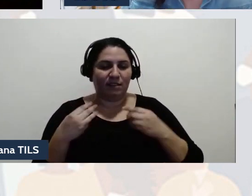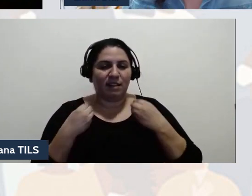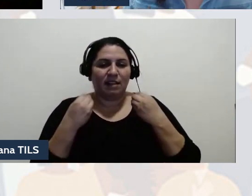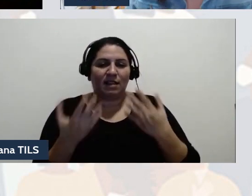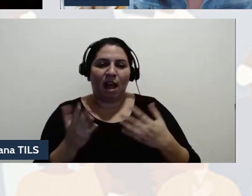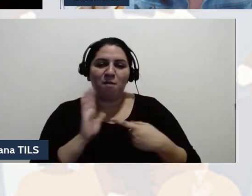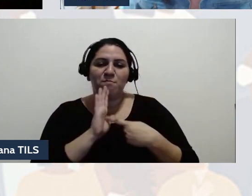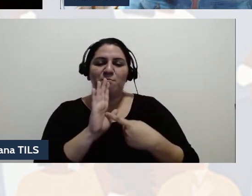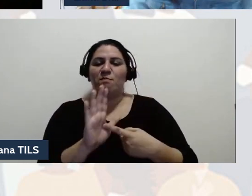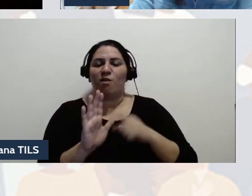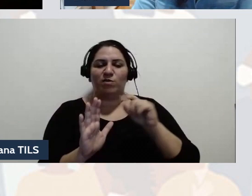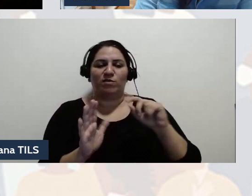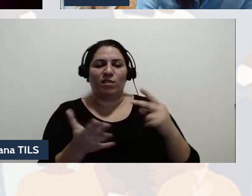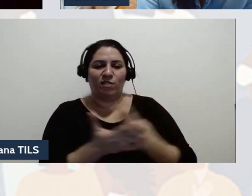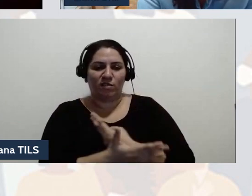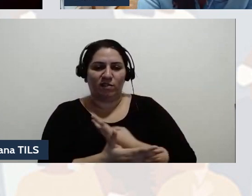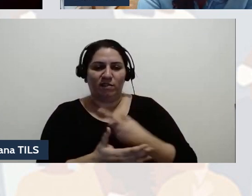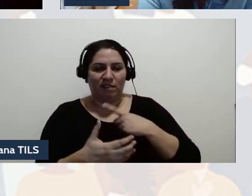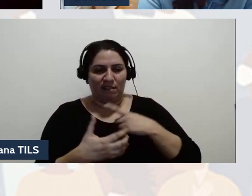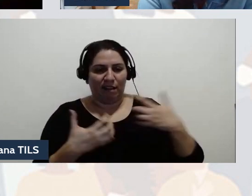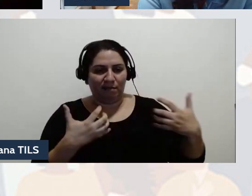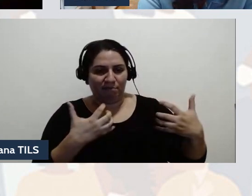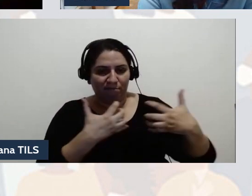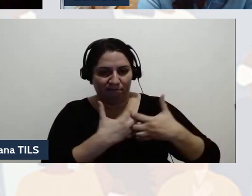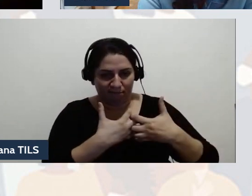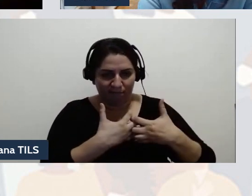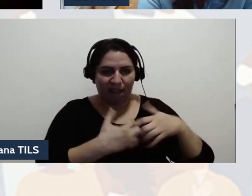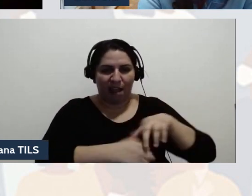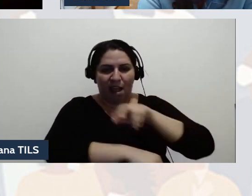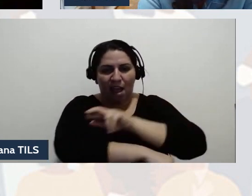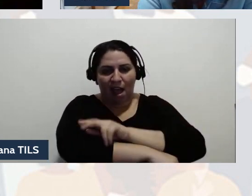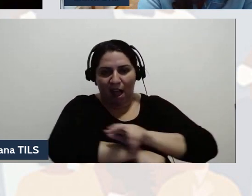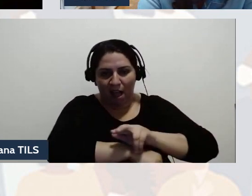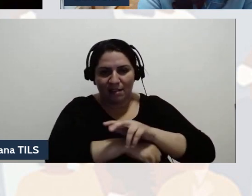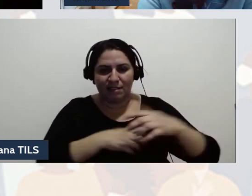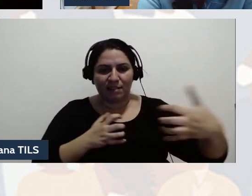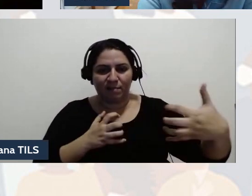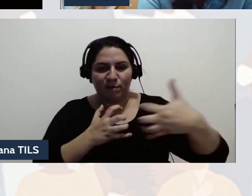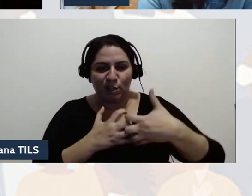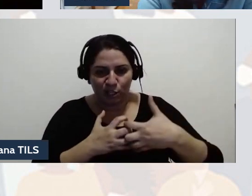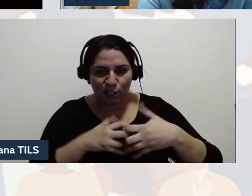que elas interseccionam com a questão de raça, de gênero e de classe, né?